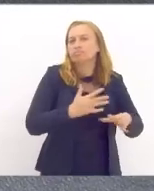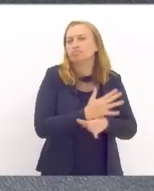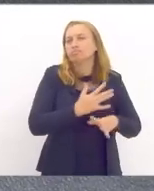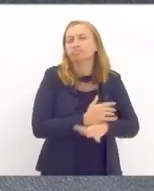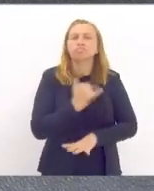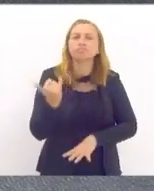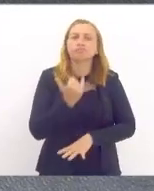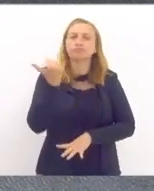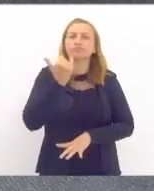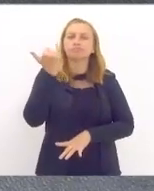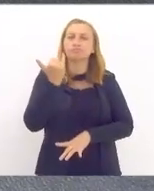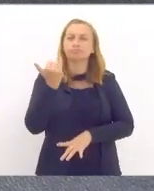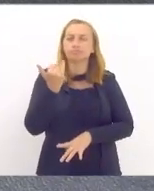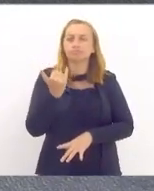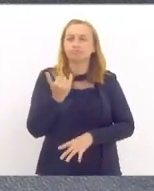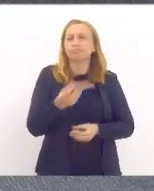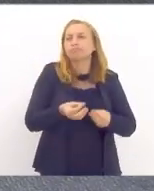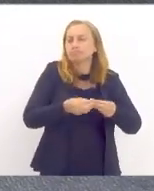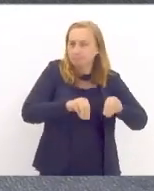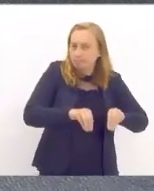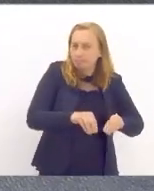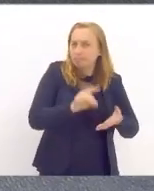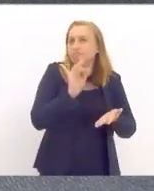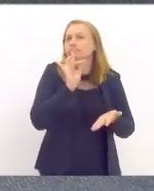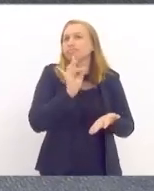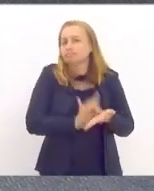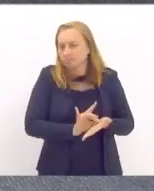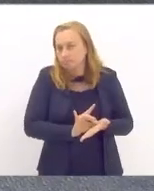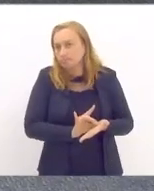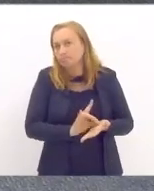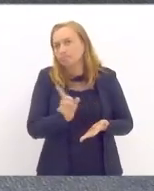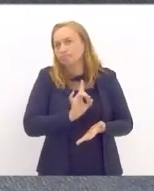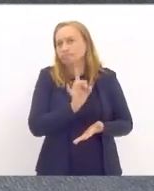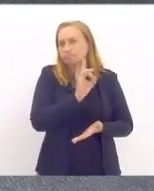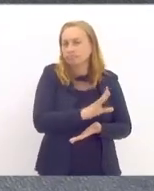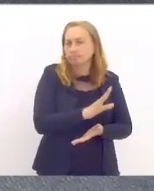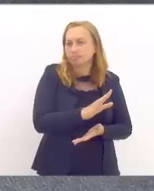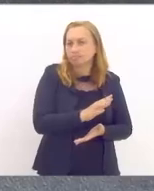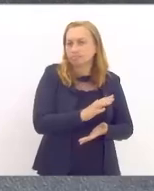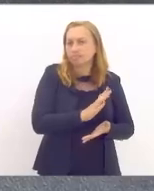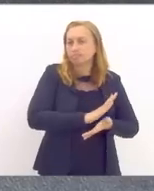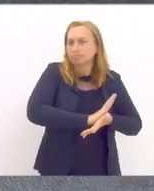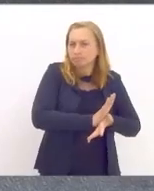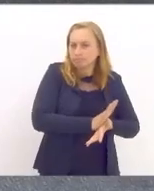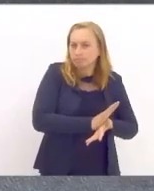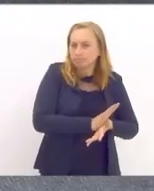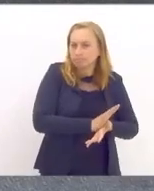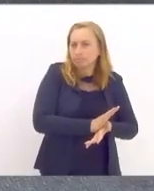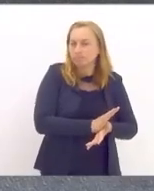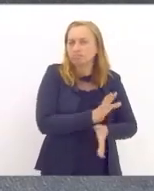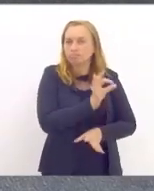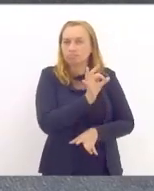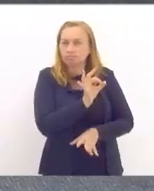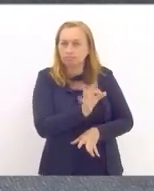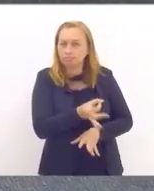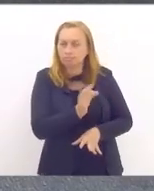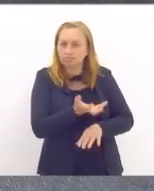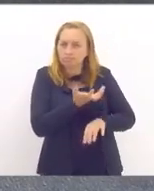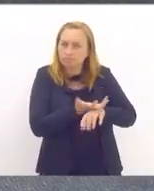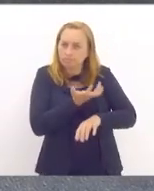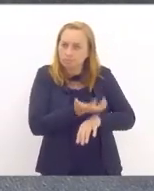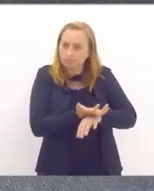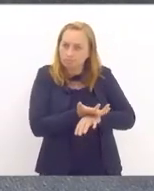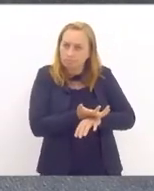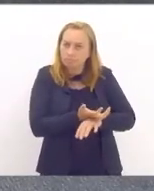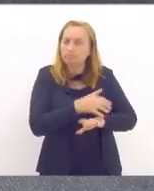importante a gente agride na verdade não só o tomamento que foi feito de maneira muito concreta uma pra uma